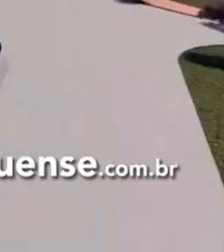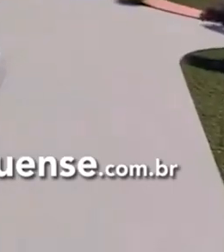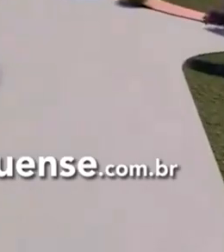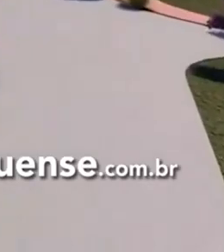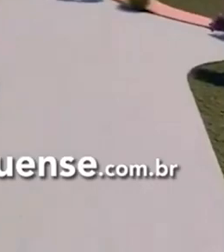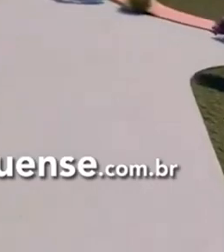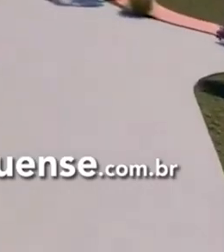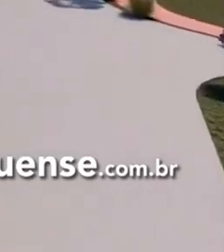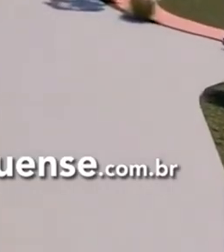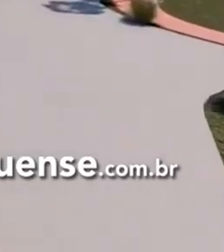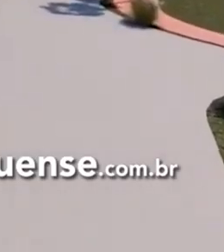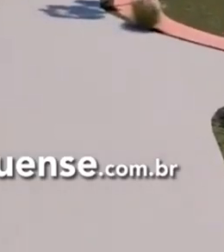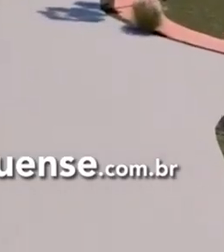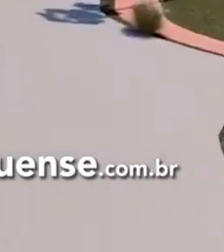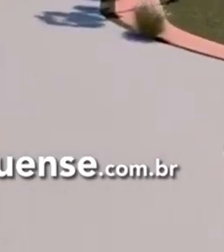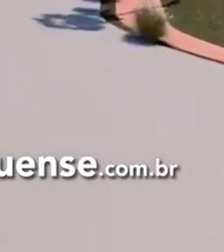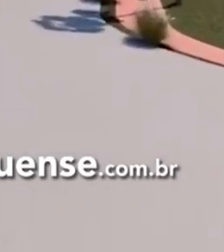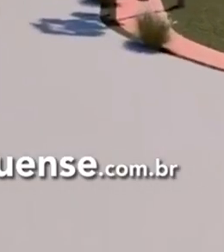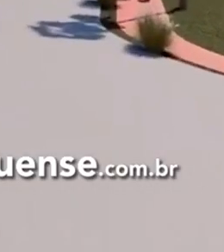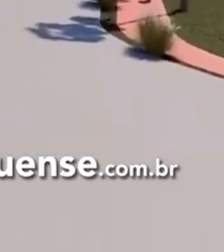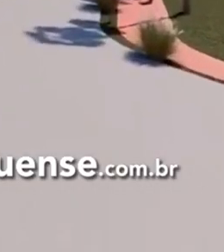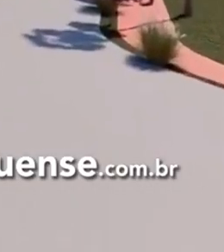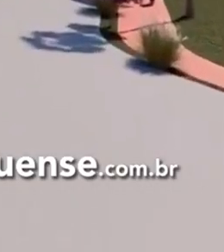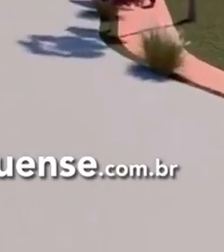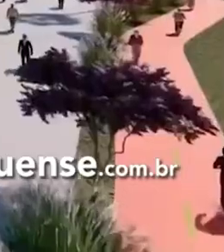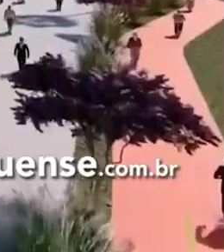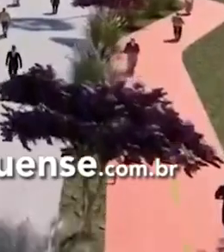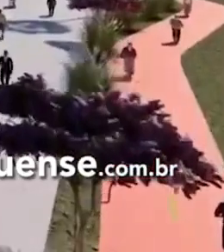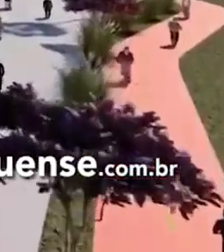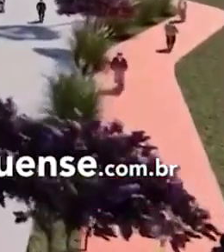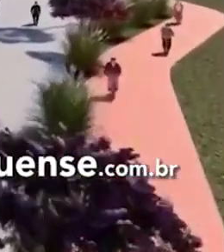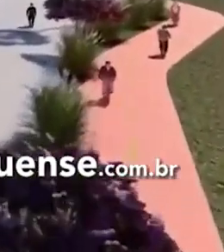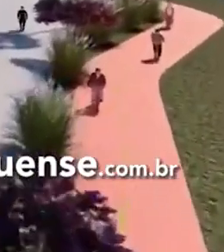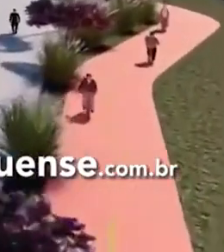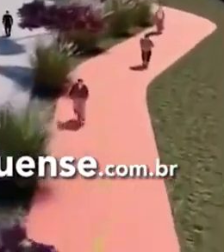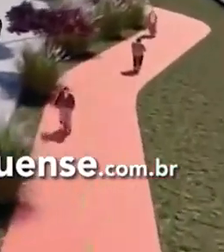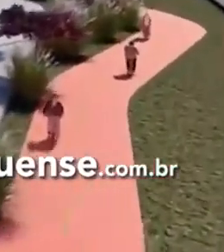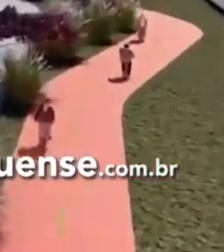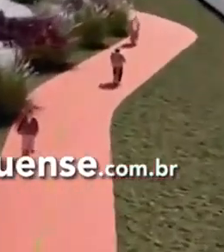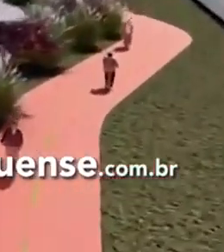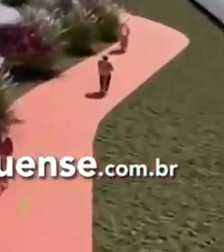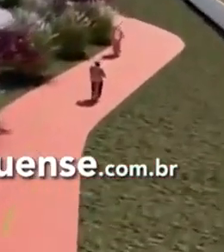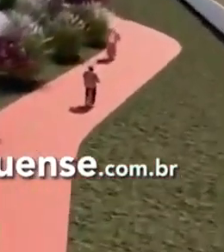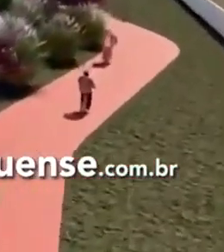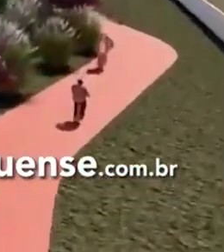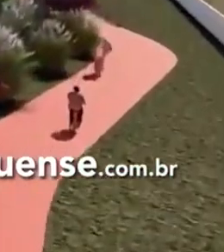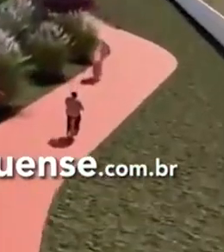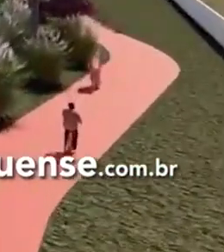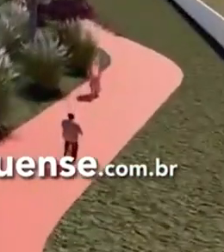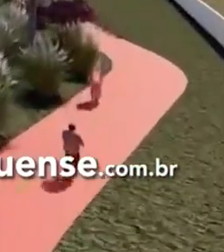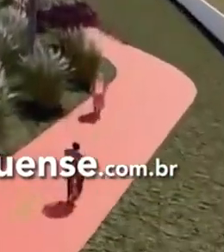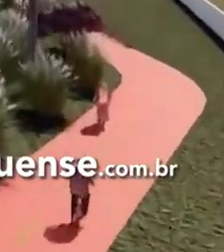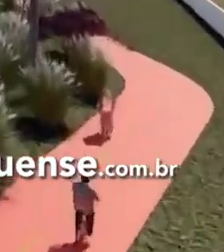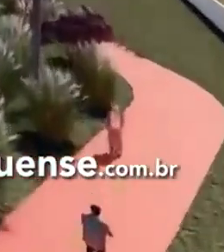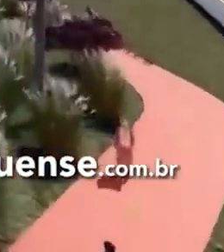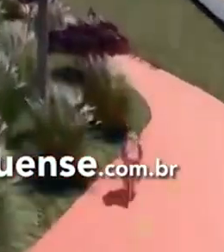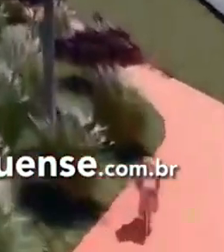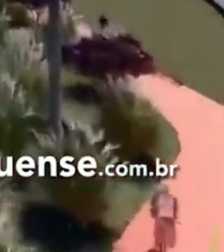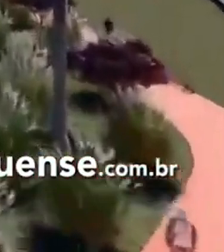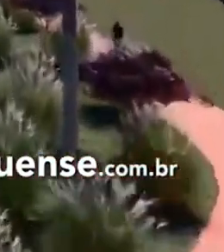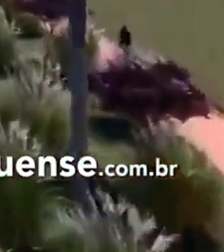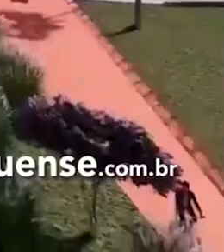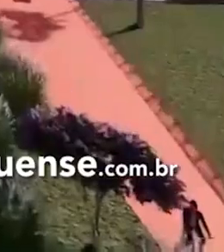mostrar para vocês que os desenhos já estão sendo preparados e o investimento para construção